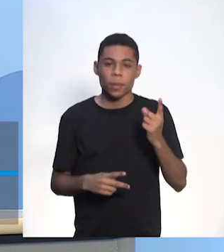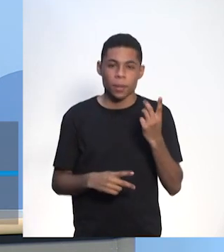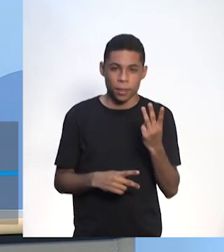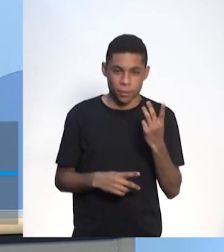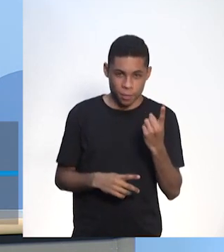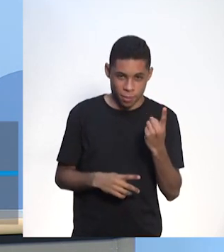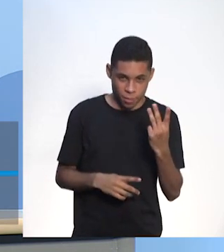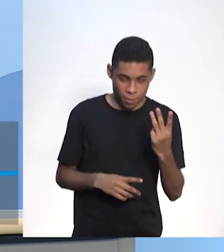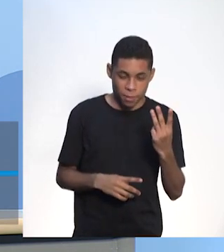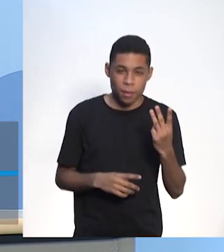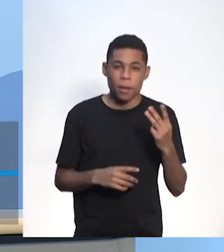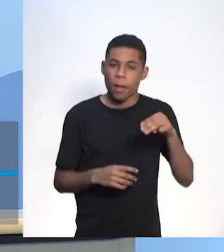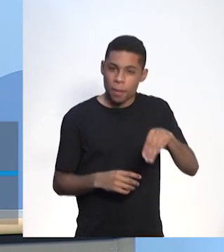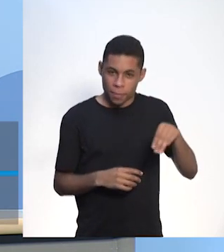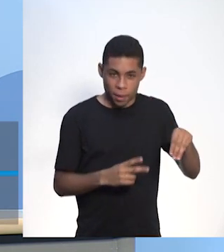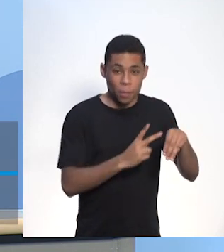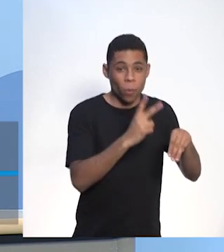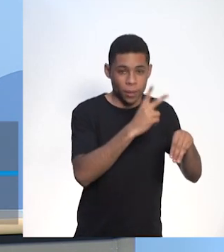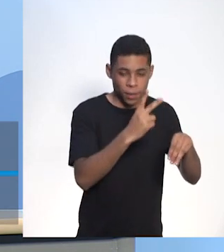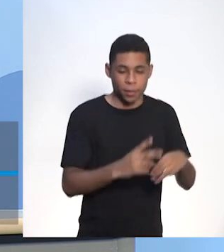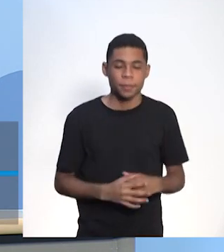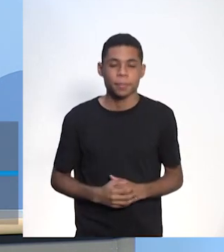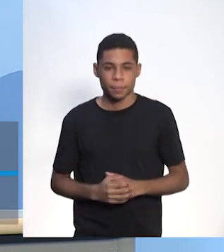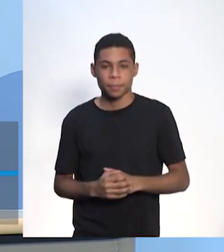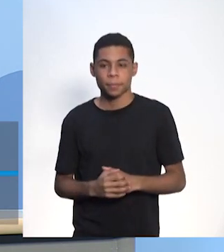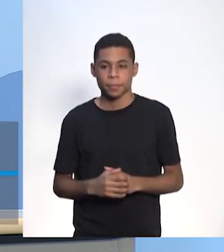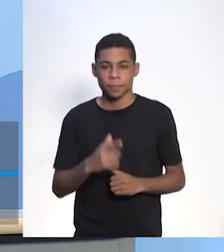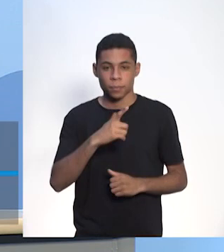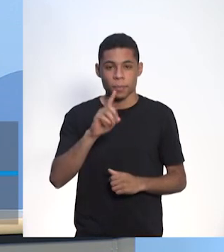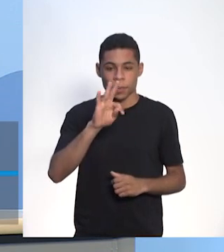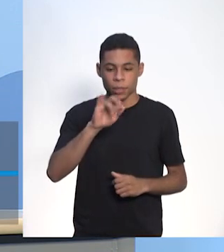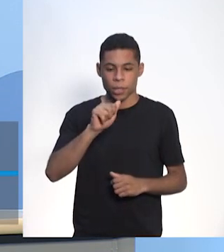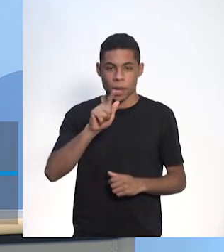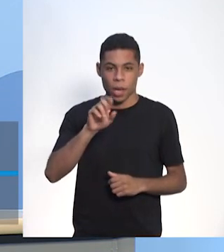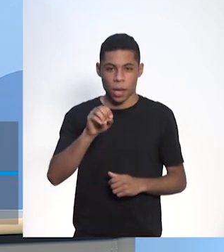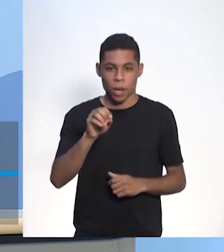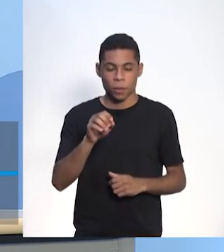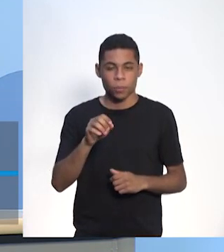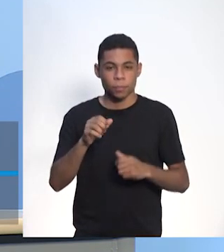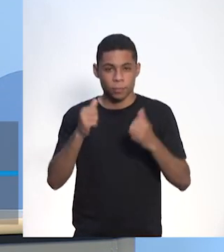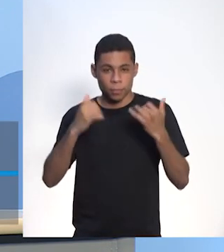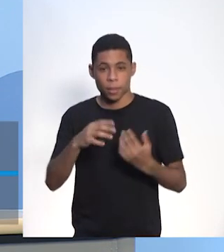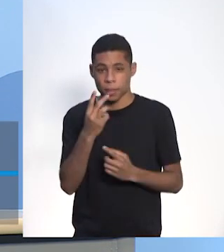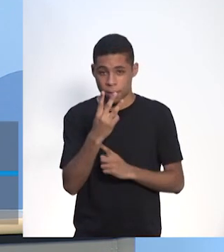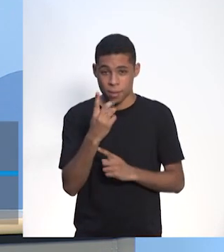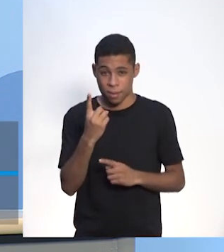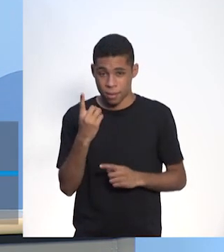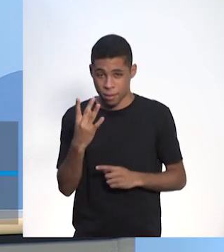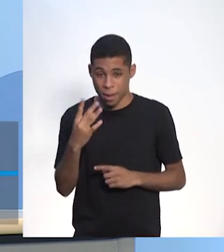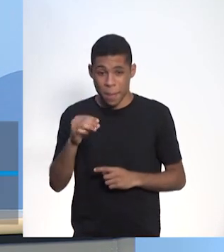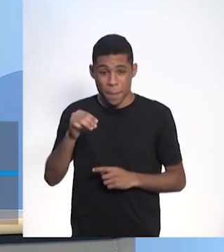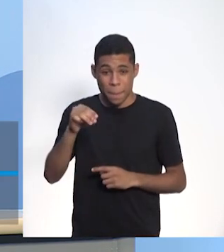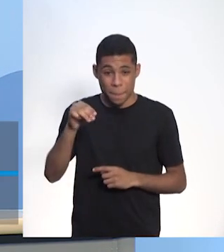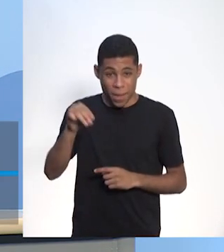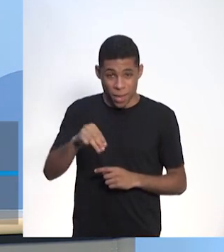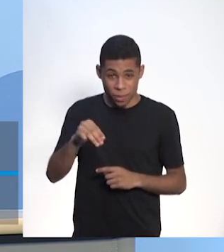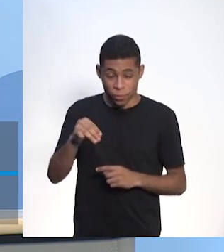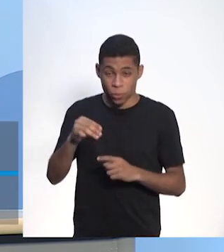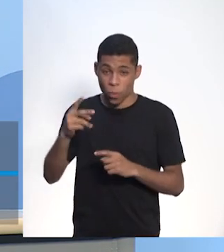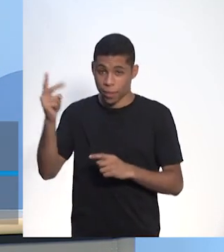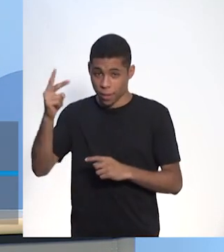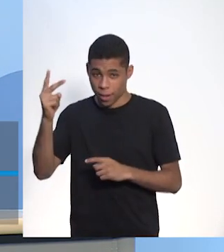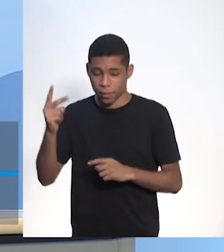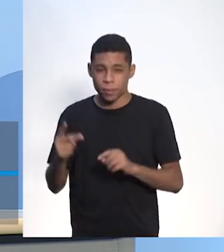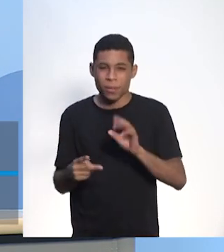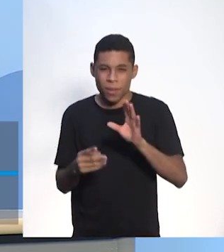314 milímetros quadrados. Tiago Thierry, 314 metros quadrados, mas eu acho que faltou só